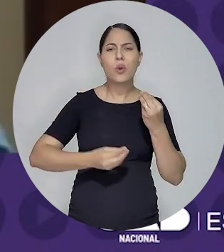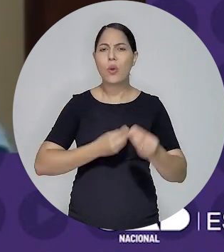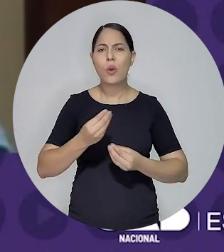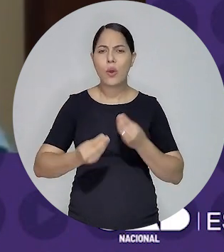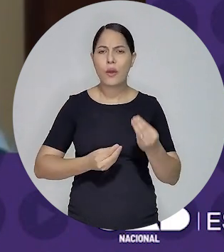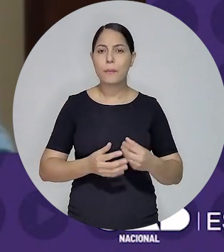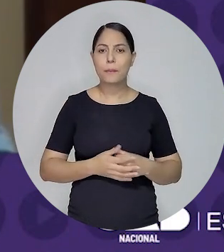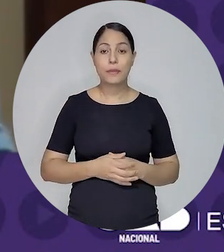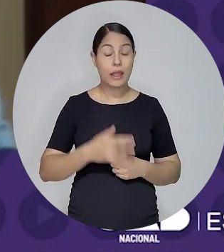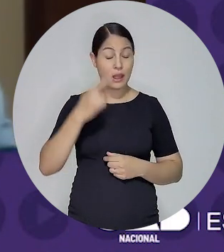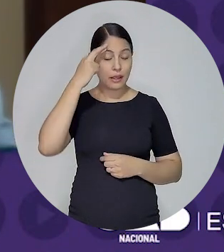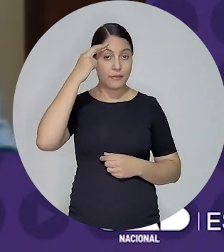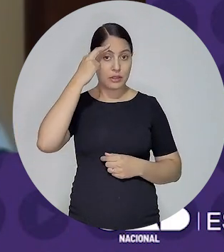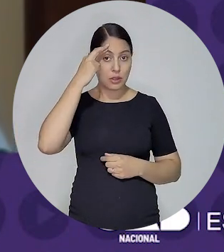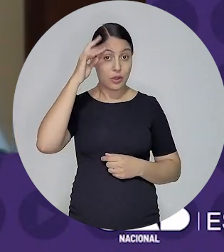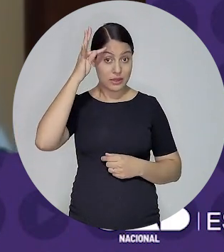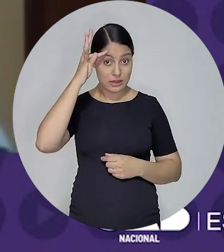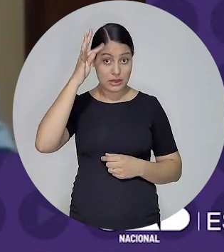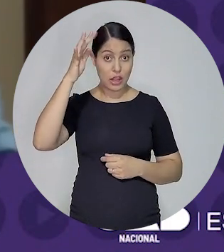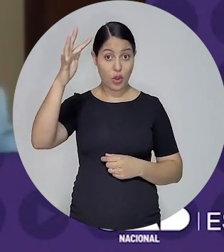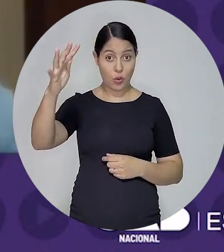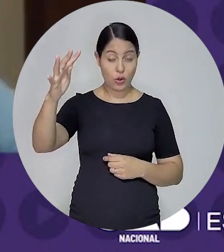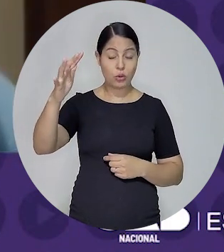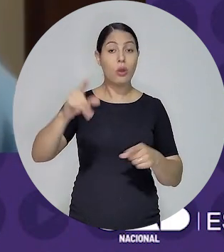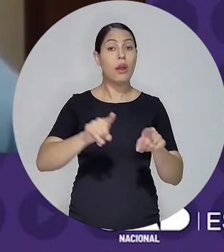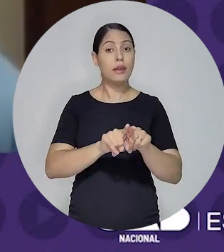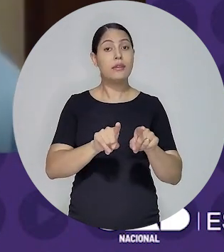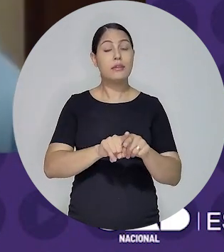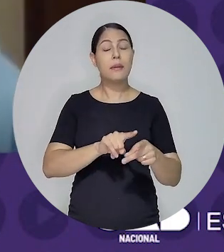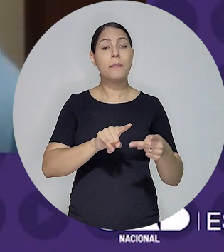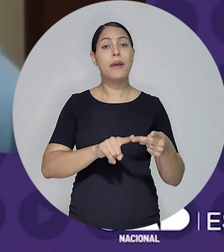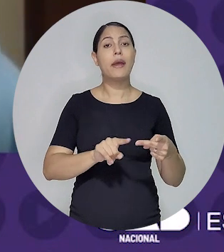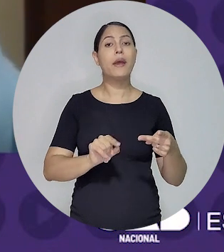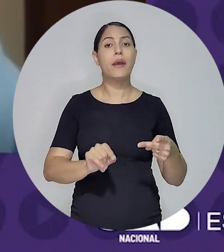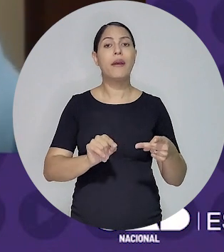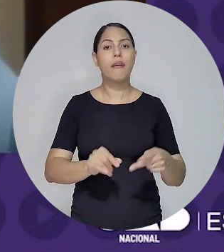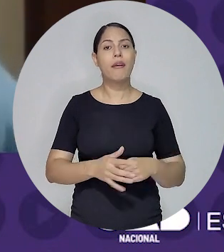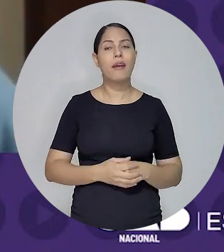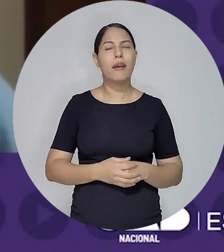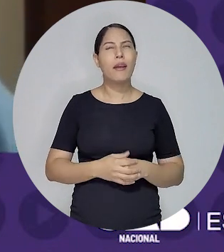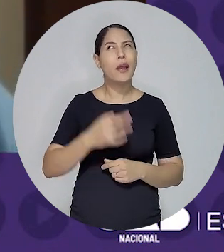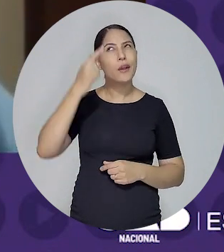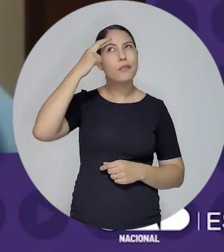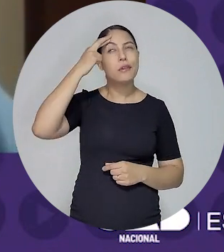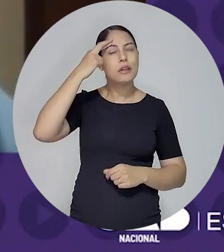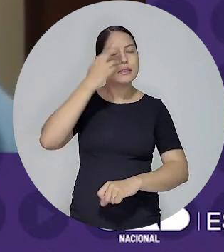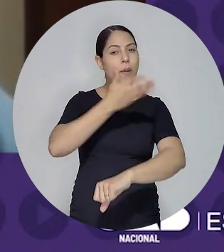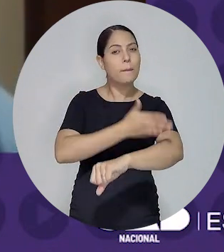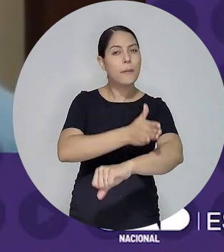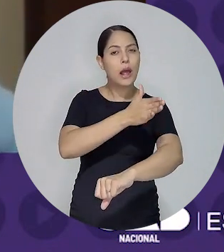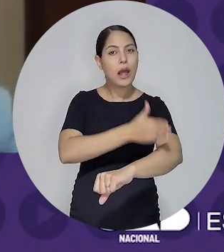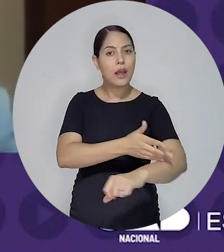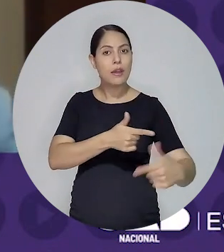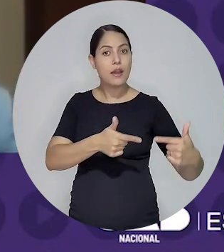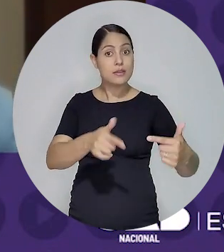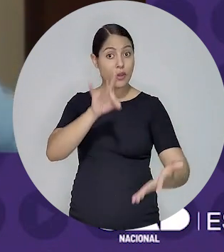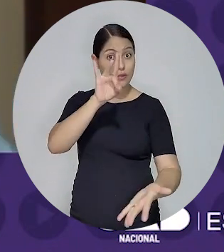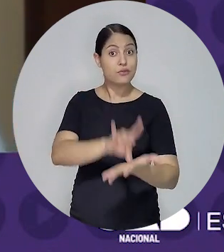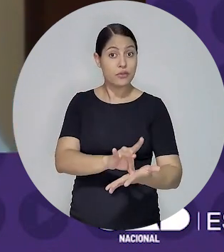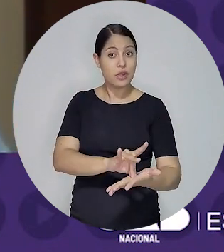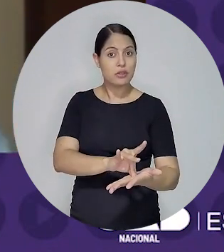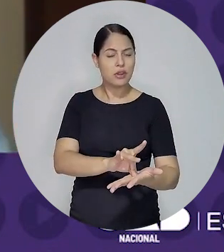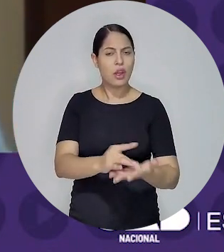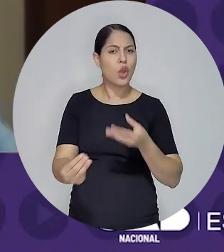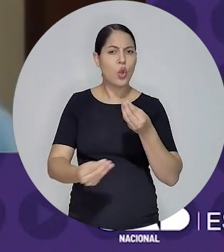tanto do plano teórico, teórico dogmático, quanto também no plano prático,